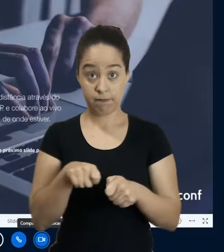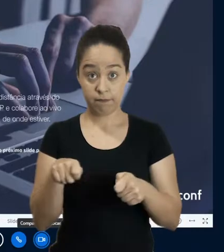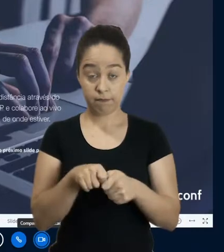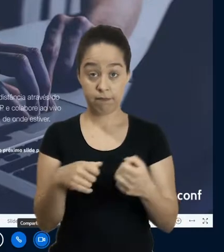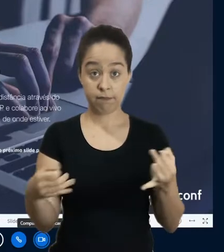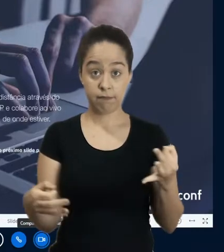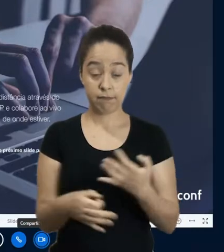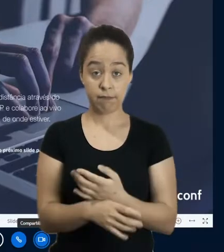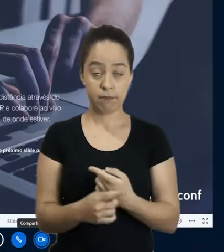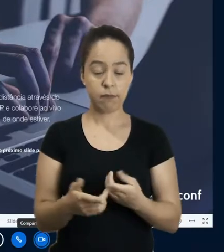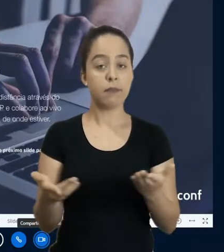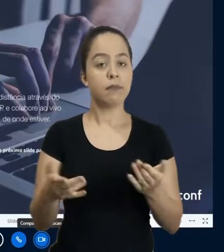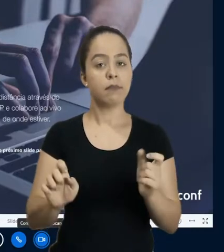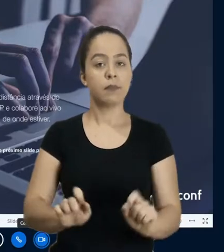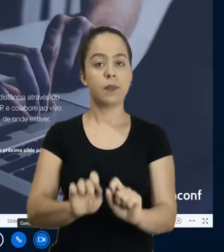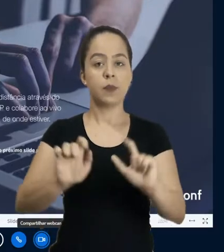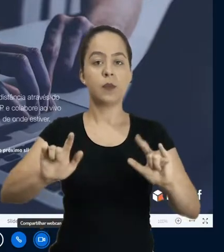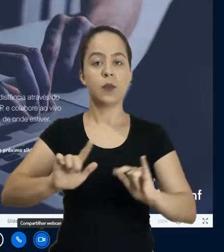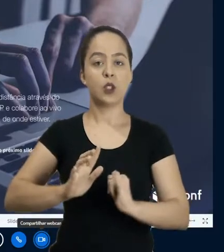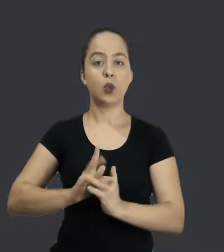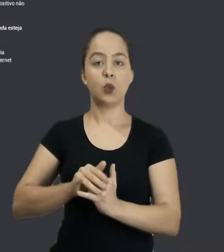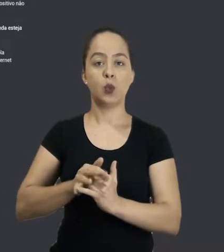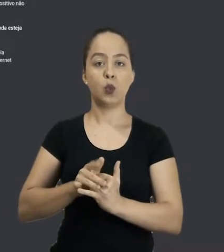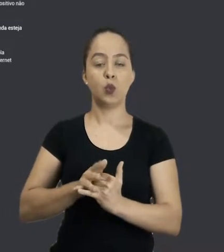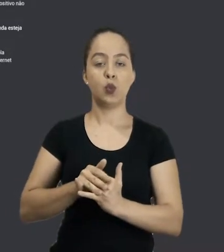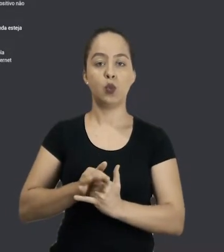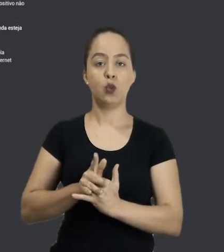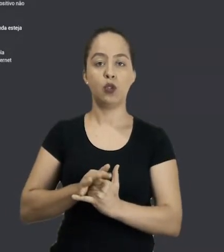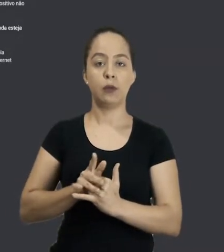Feito isso, vou abrir aqui o YouTube,